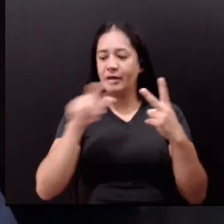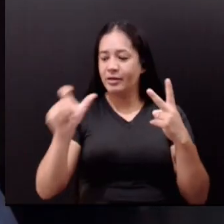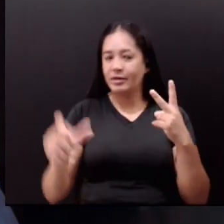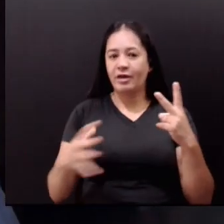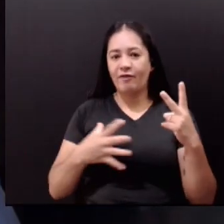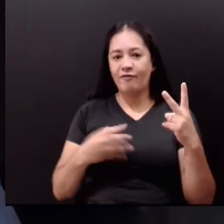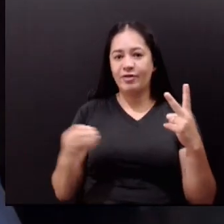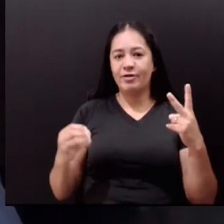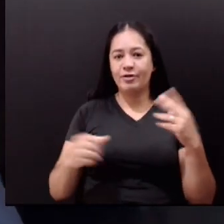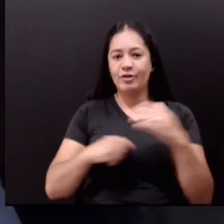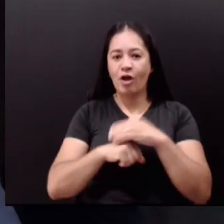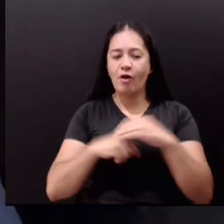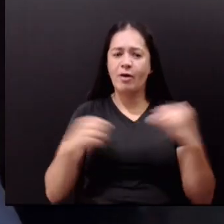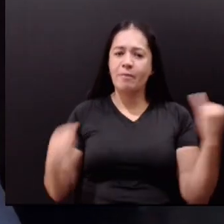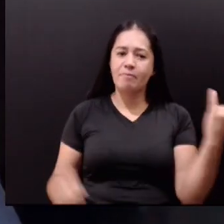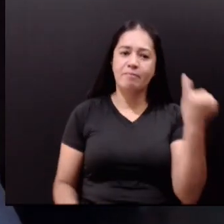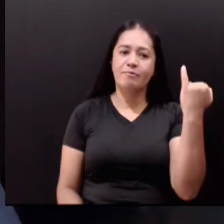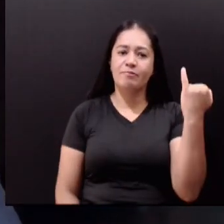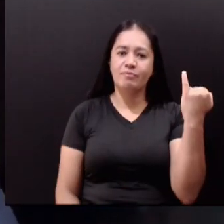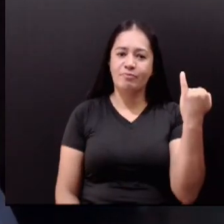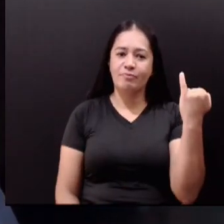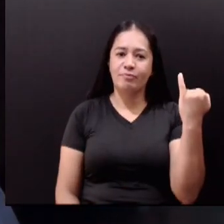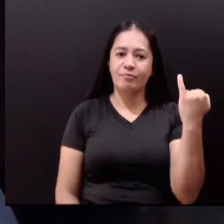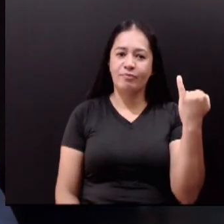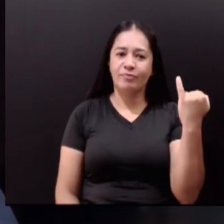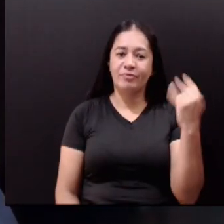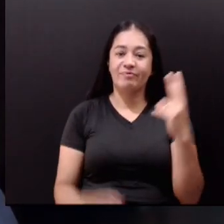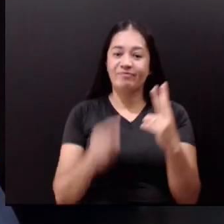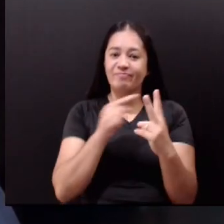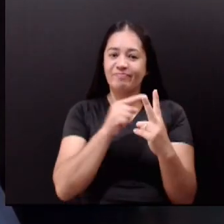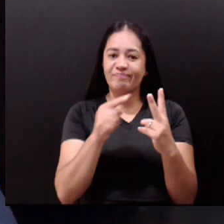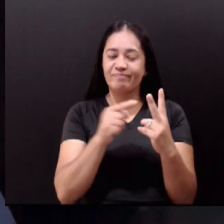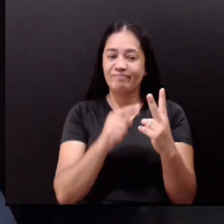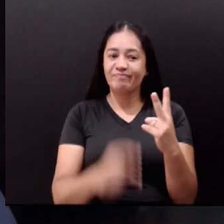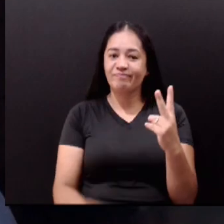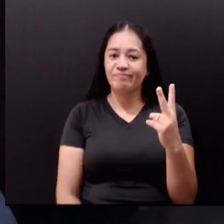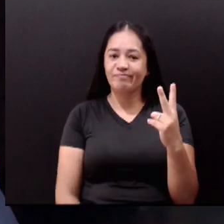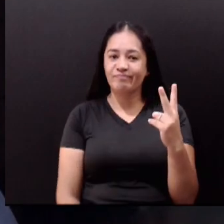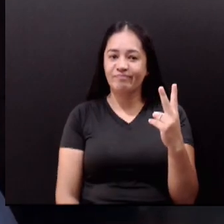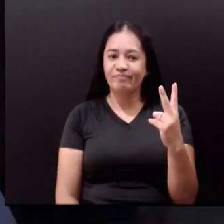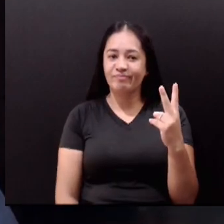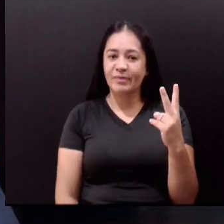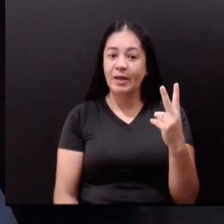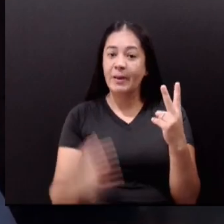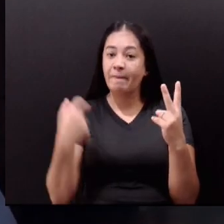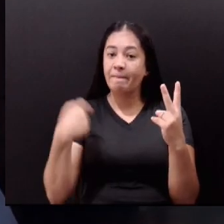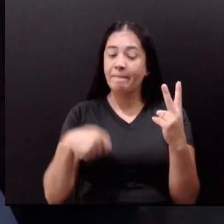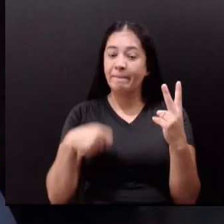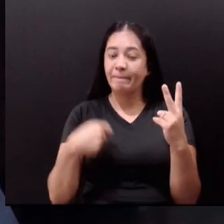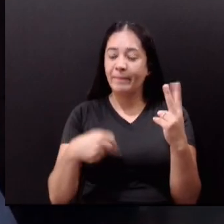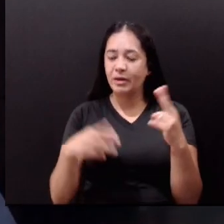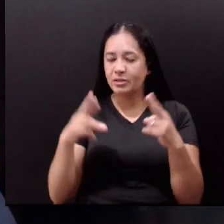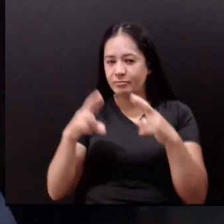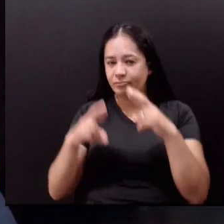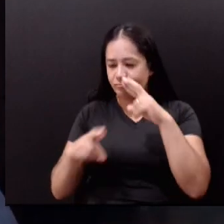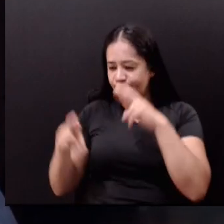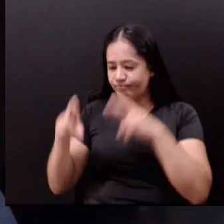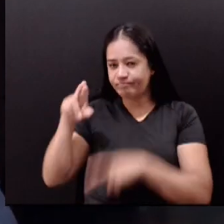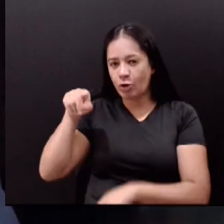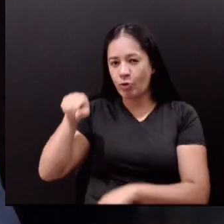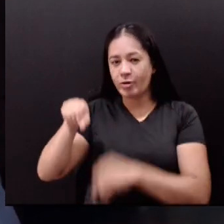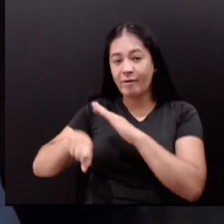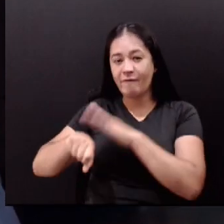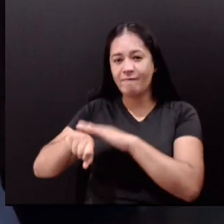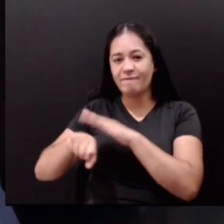importante, o pai e a mãe, eles têm que fiscalizar o que os seus filhos fazem nas redes sociais,